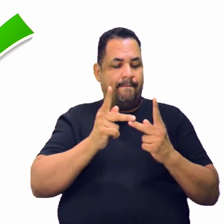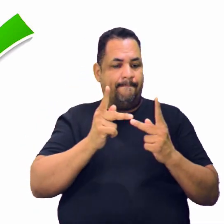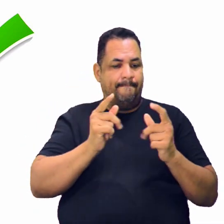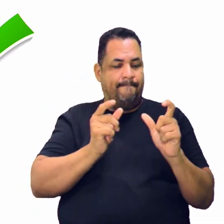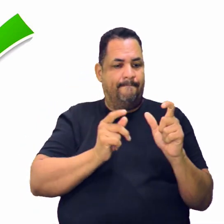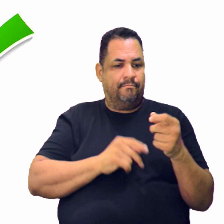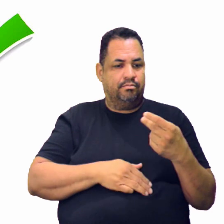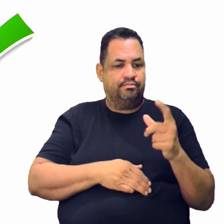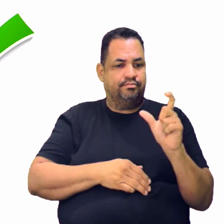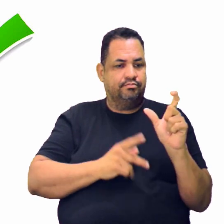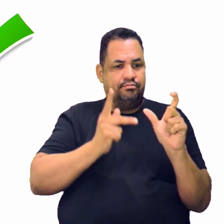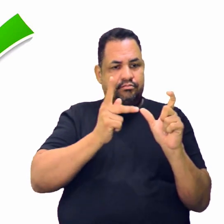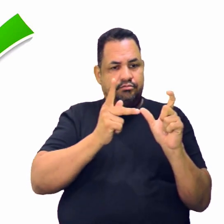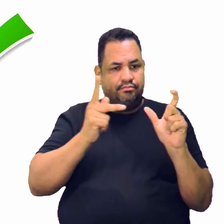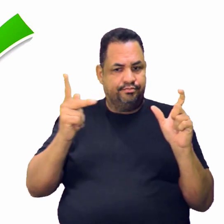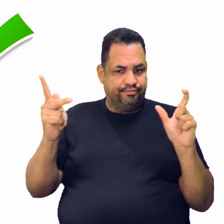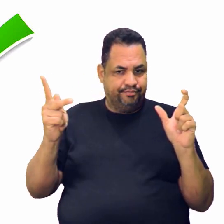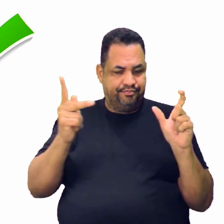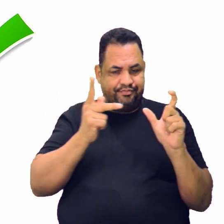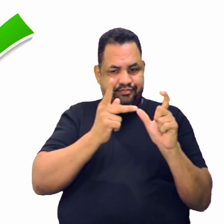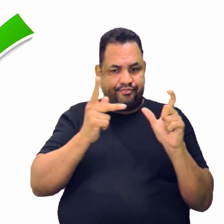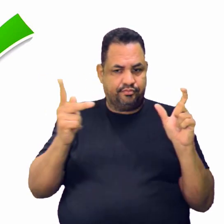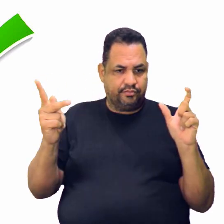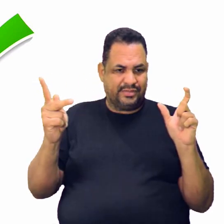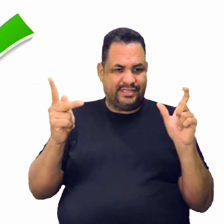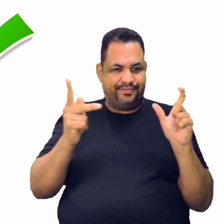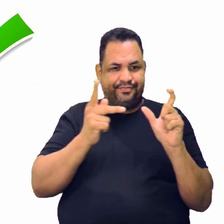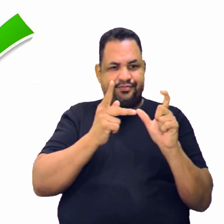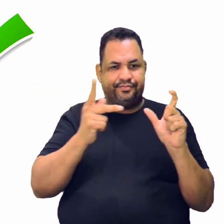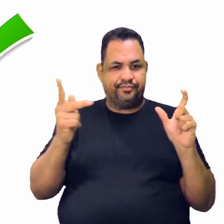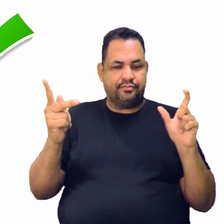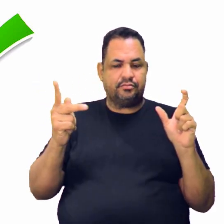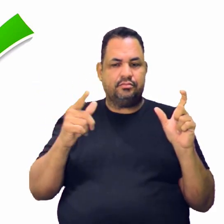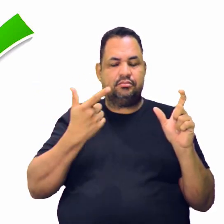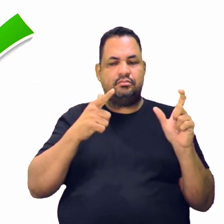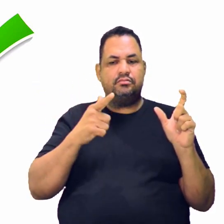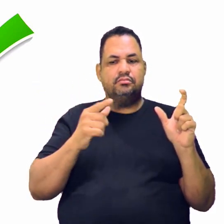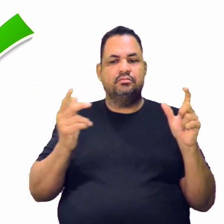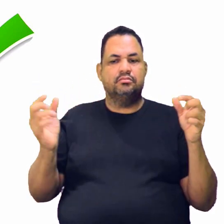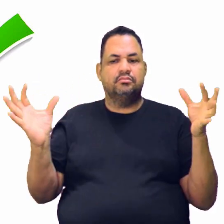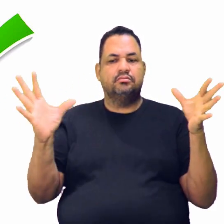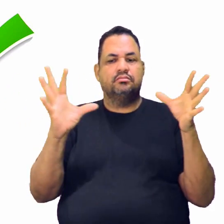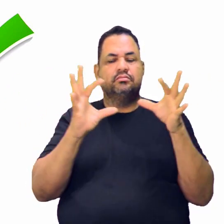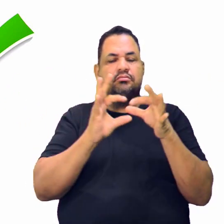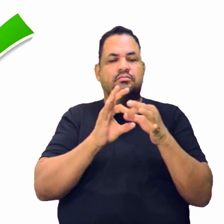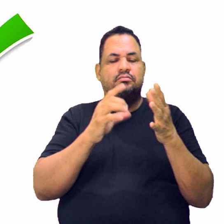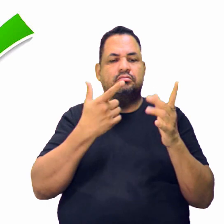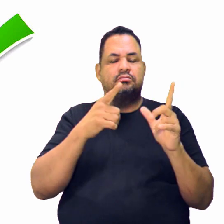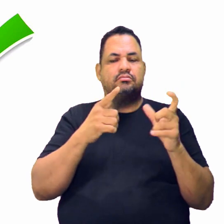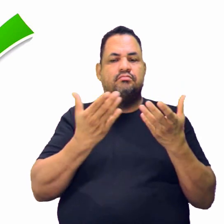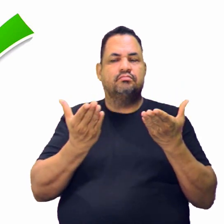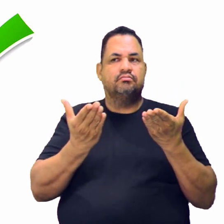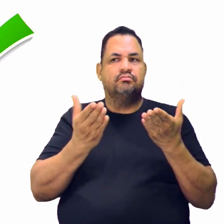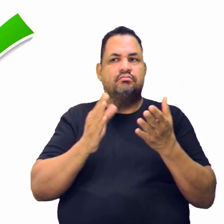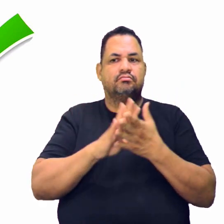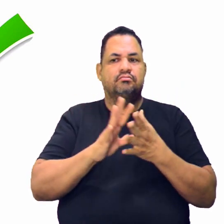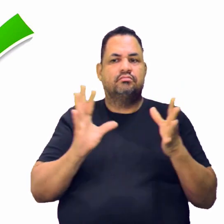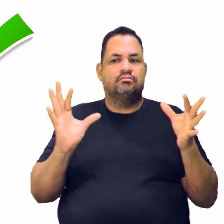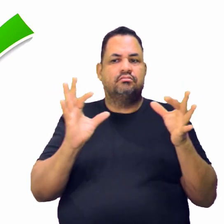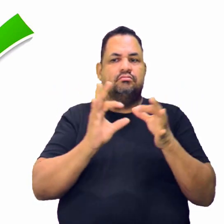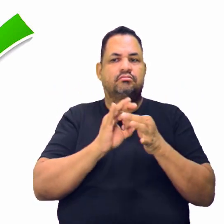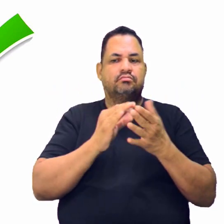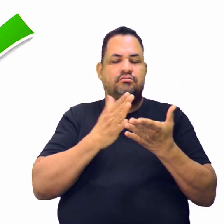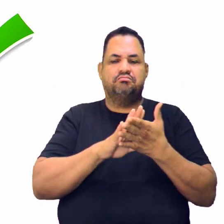Ó, apareceu terceira pessoa do plural e dentro do predicado não dá para ligar, né, esse verbo